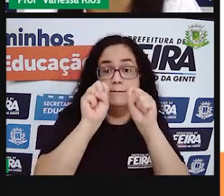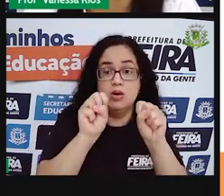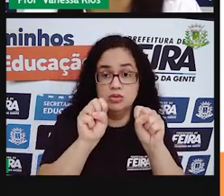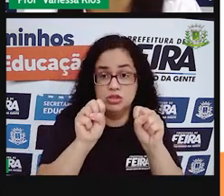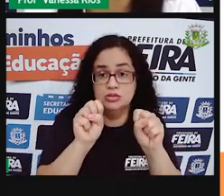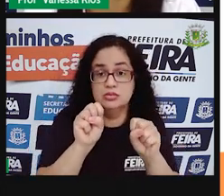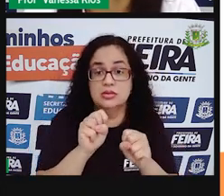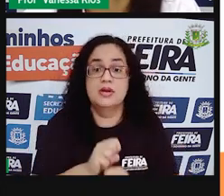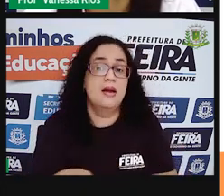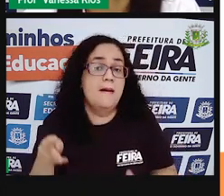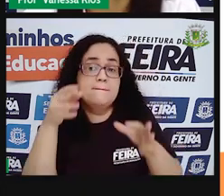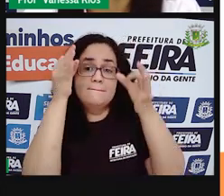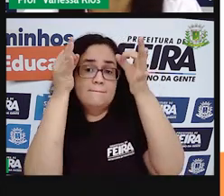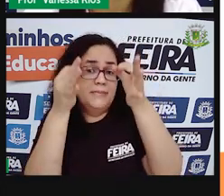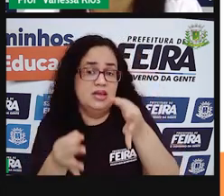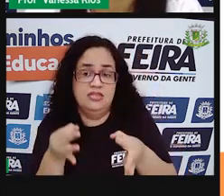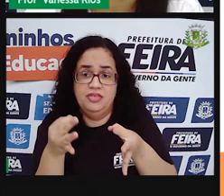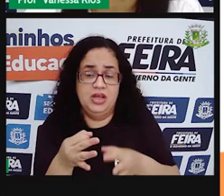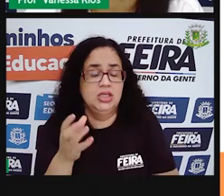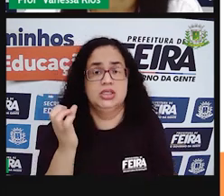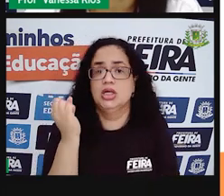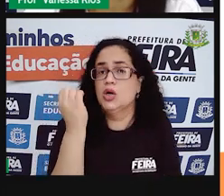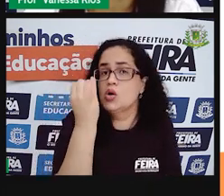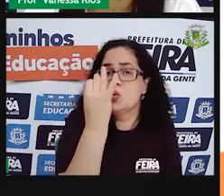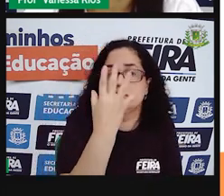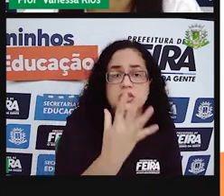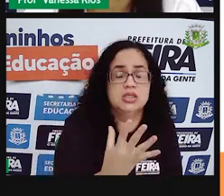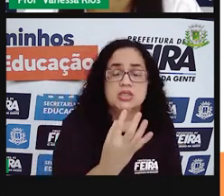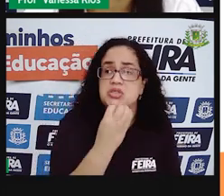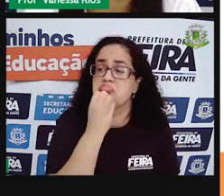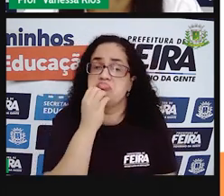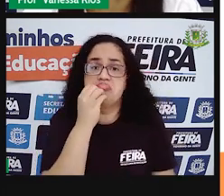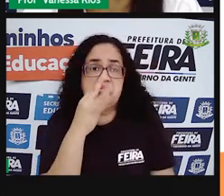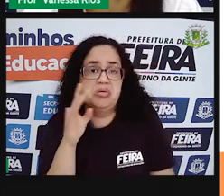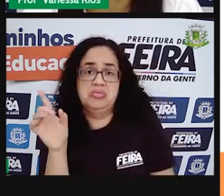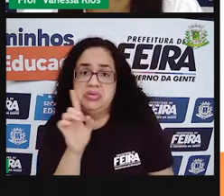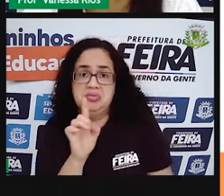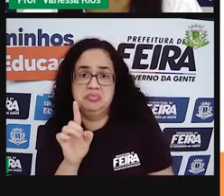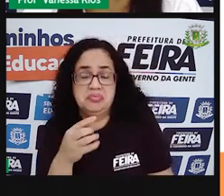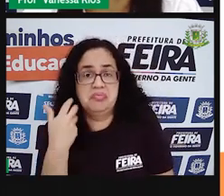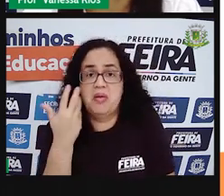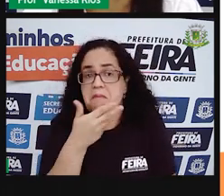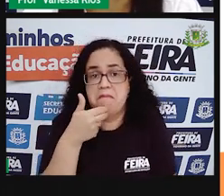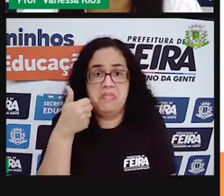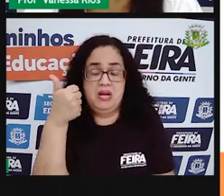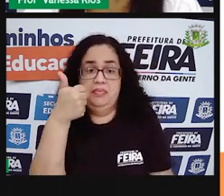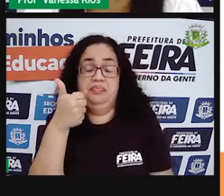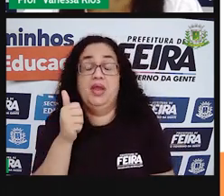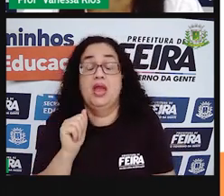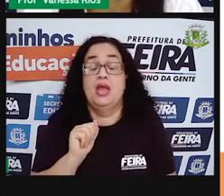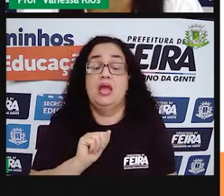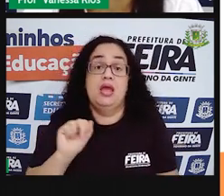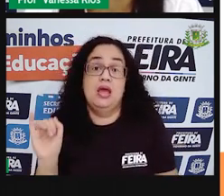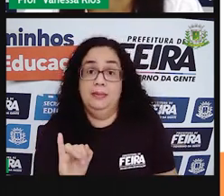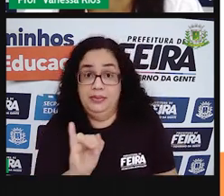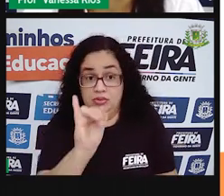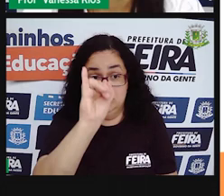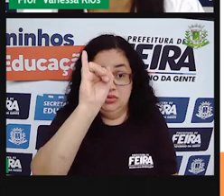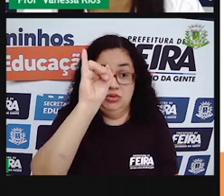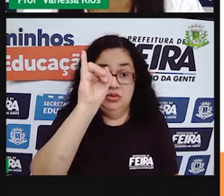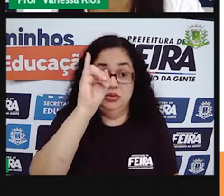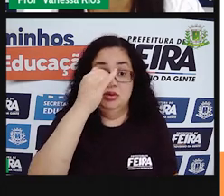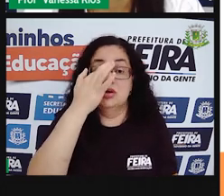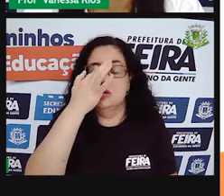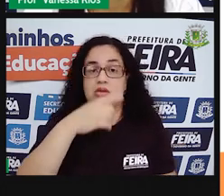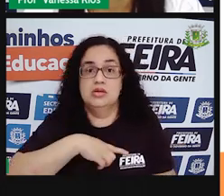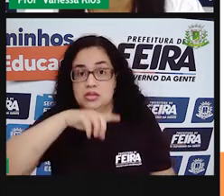de maneira perfeitamente quantificável e qualificada. Então, é muito importante, né, quando